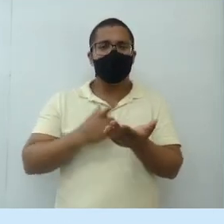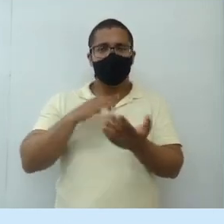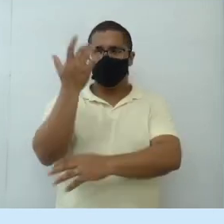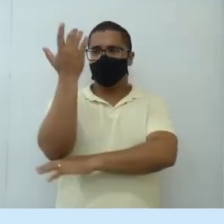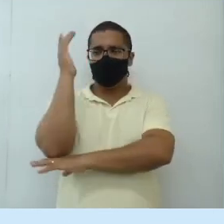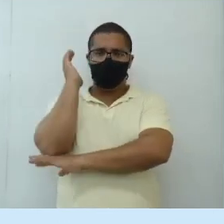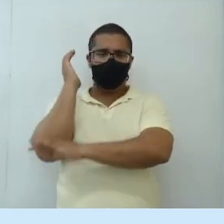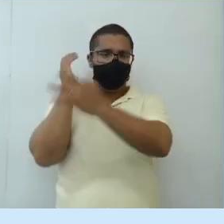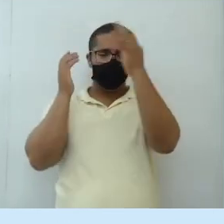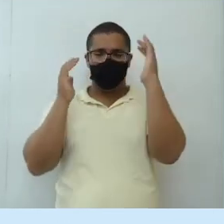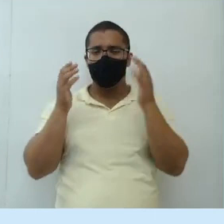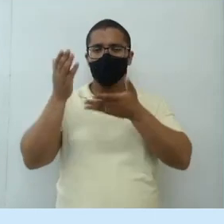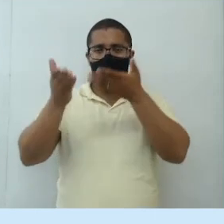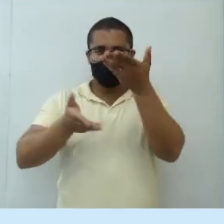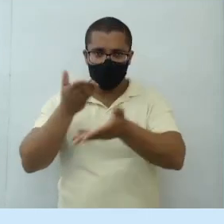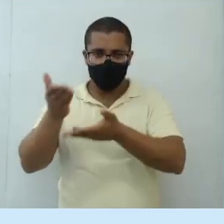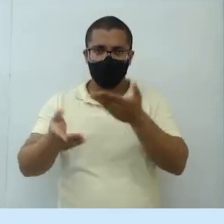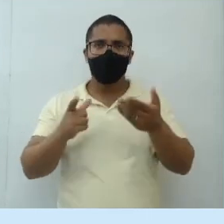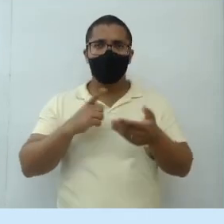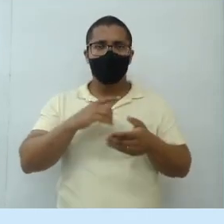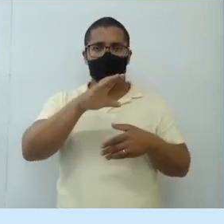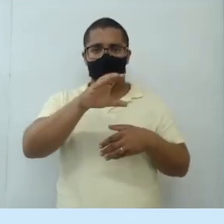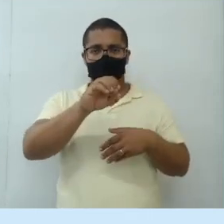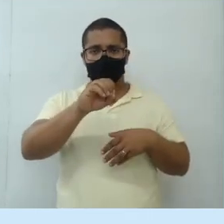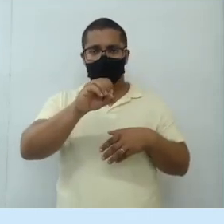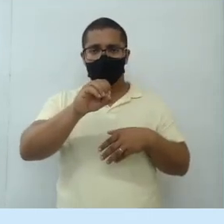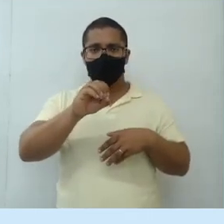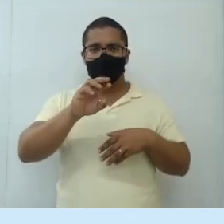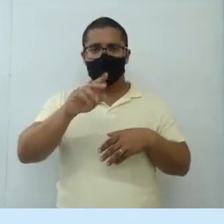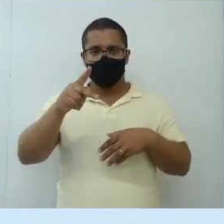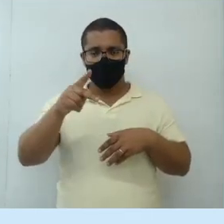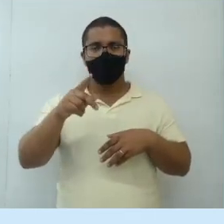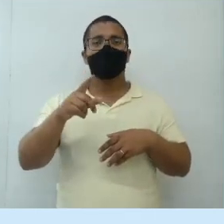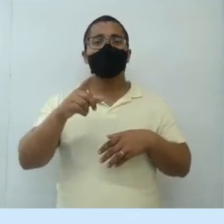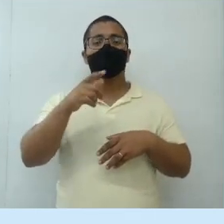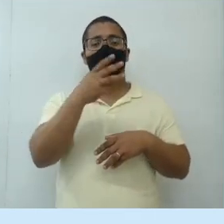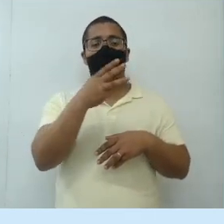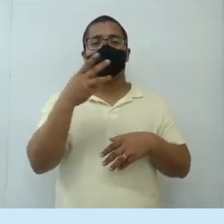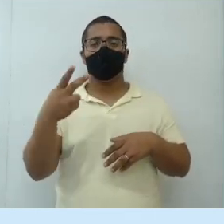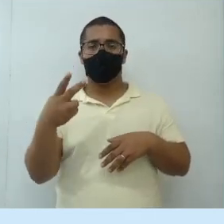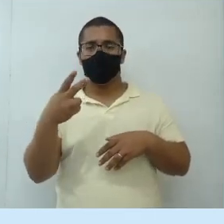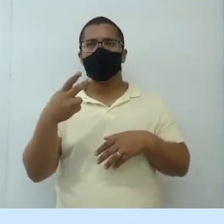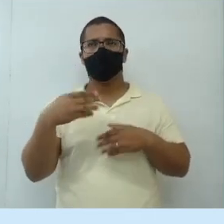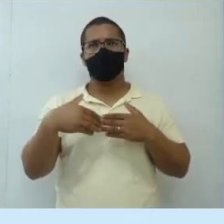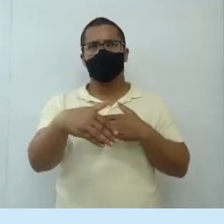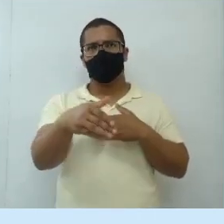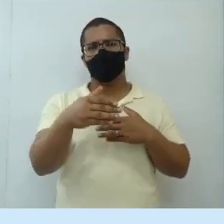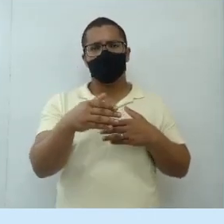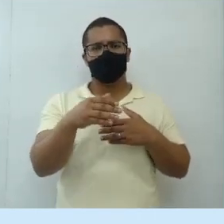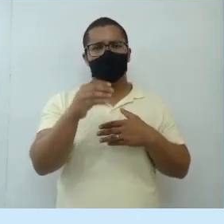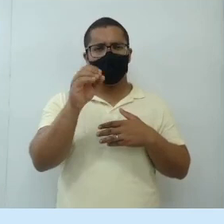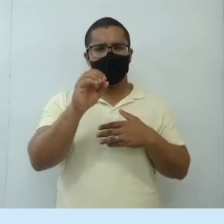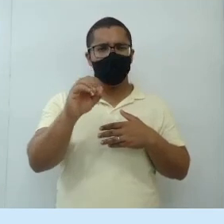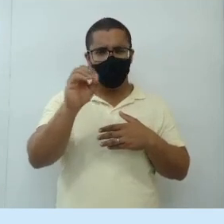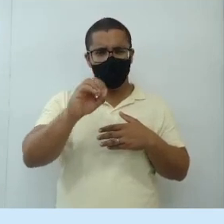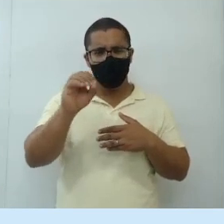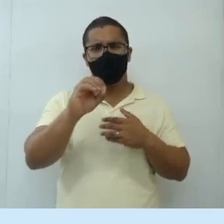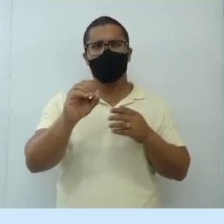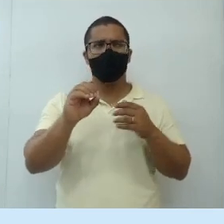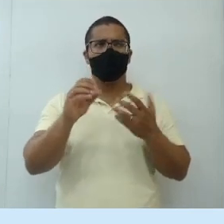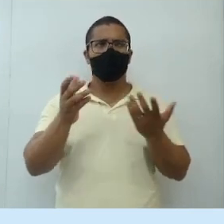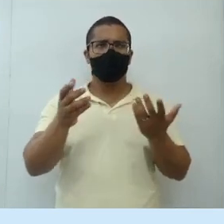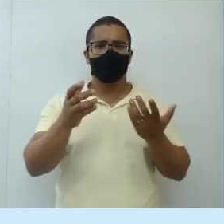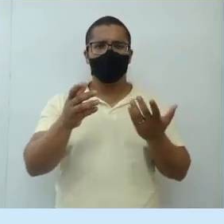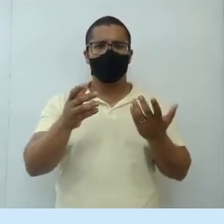nós vamos ter uma cópia 32 agora em outubro Se não me engano na ou é 36 número o número